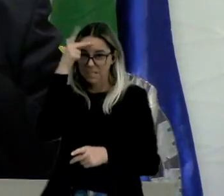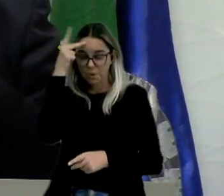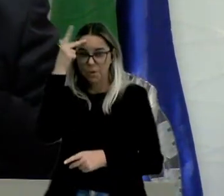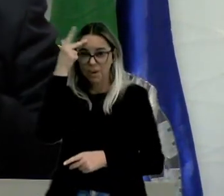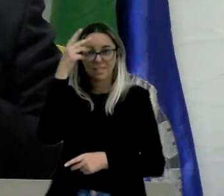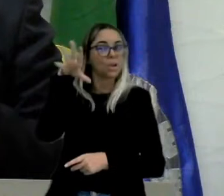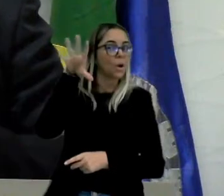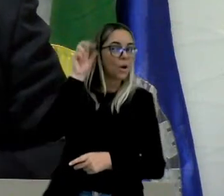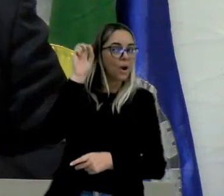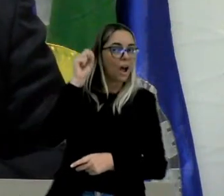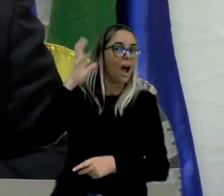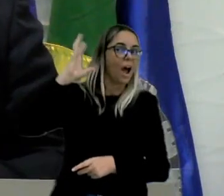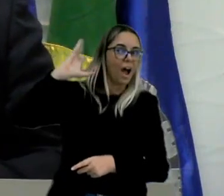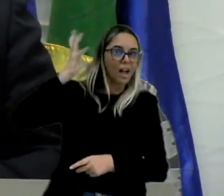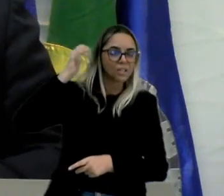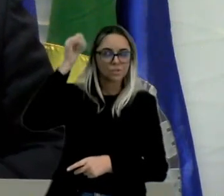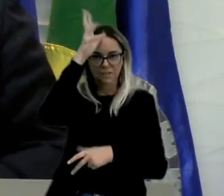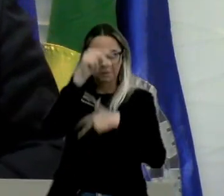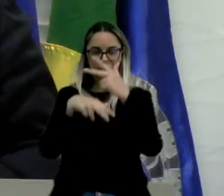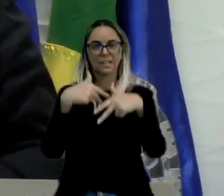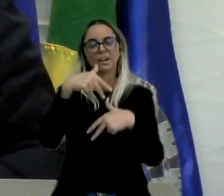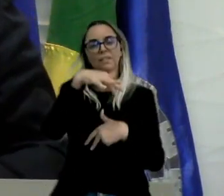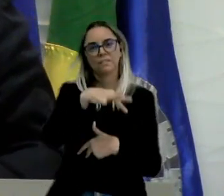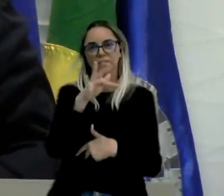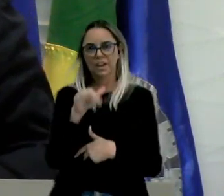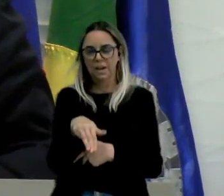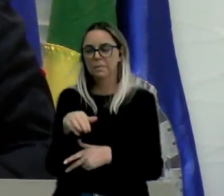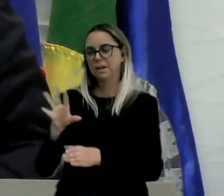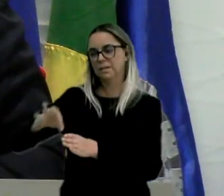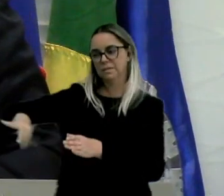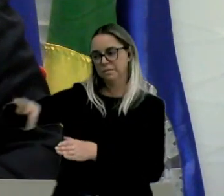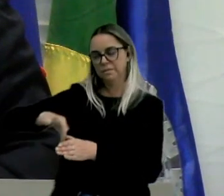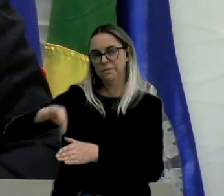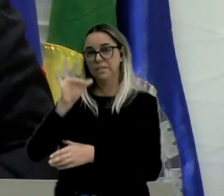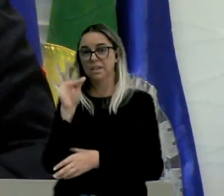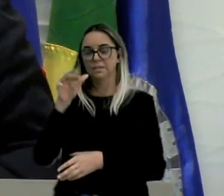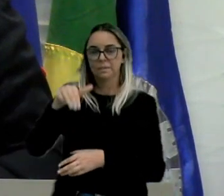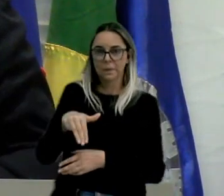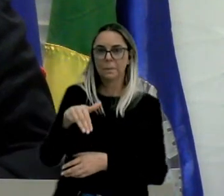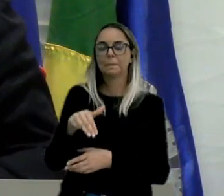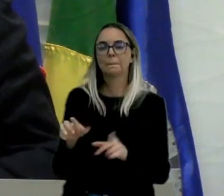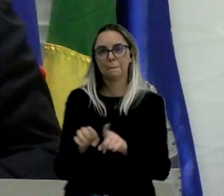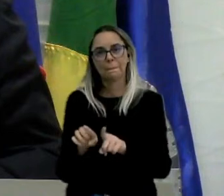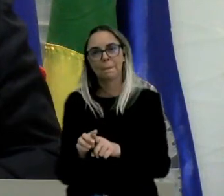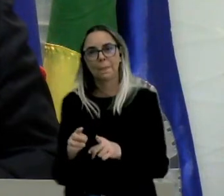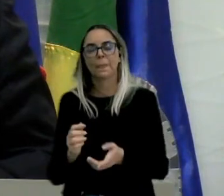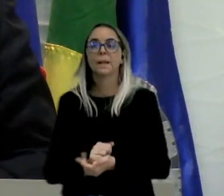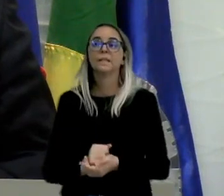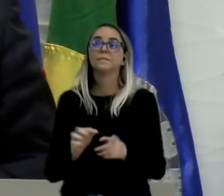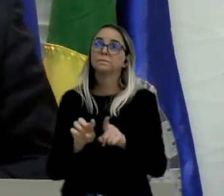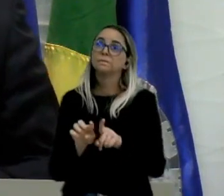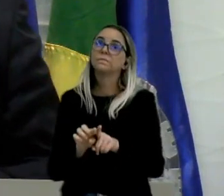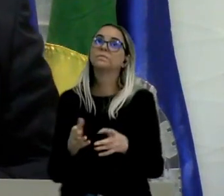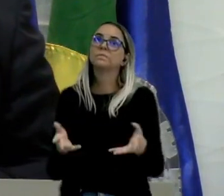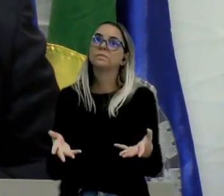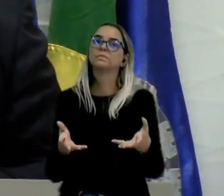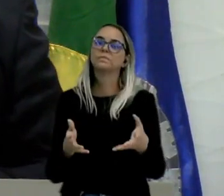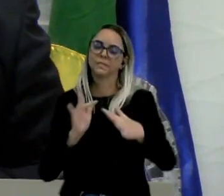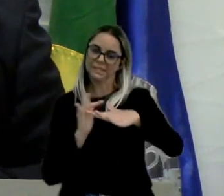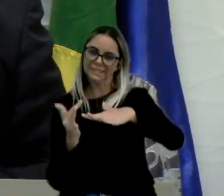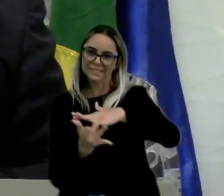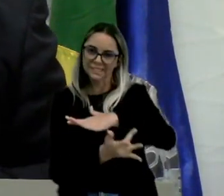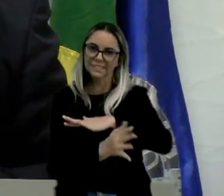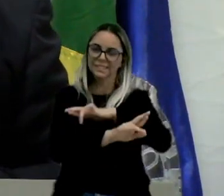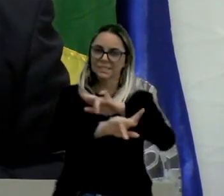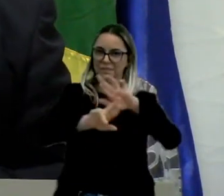Rádio S Bento FM Espírito Santo FM O pessoal que nos acompanha através das redes